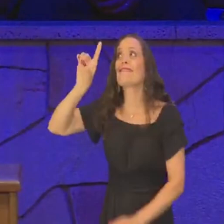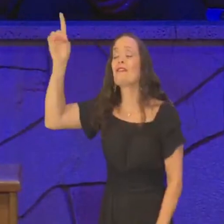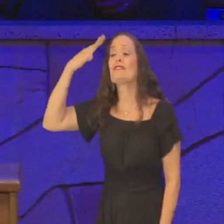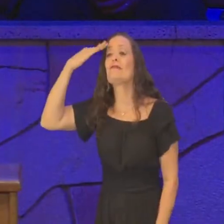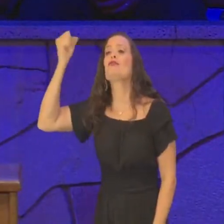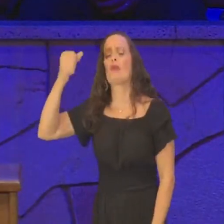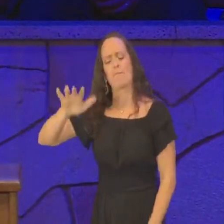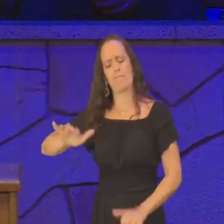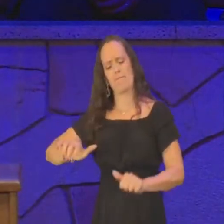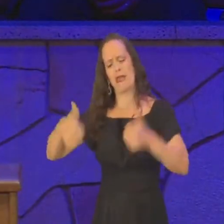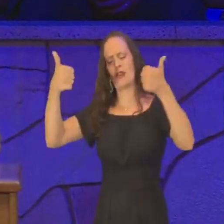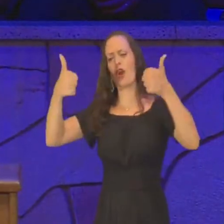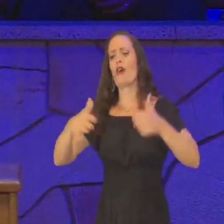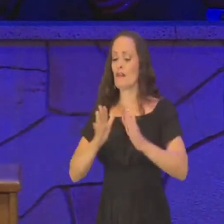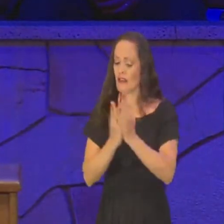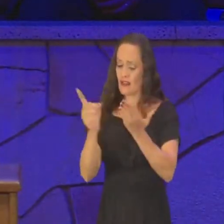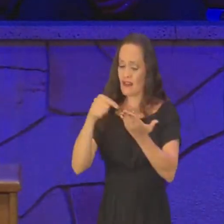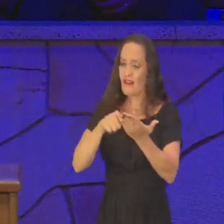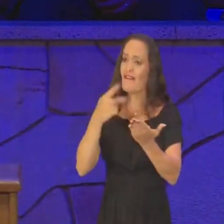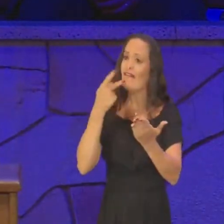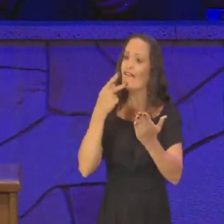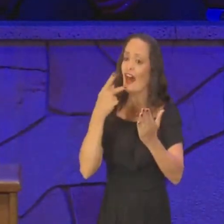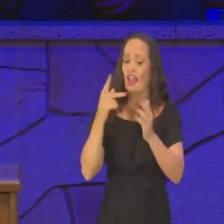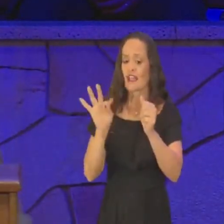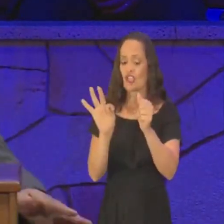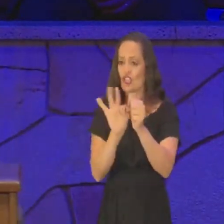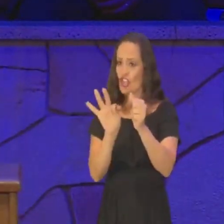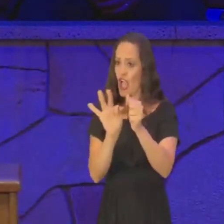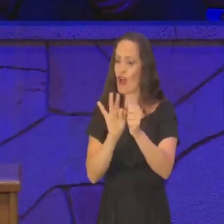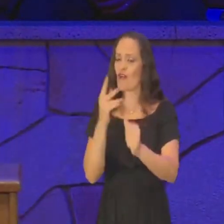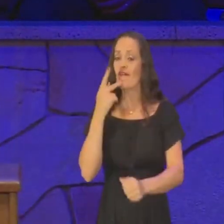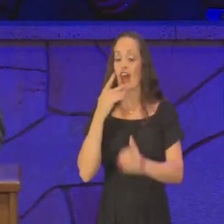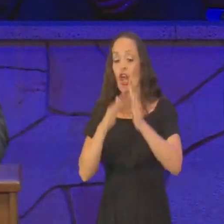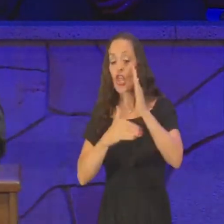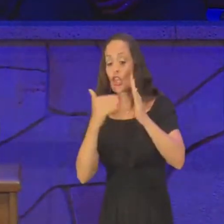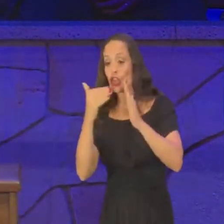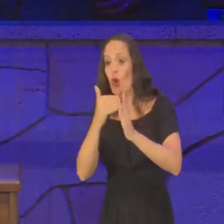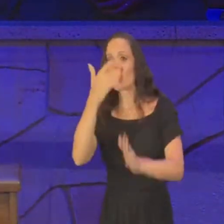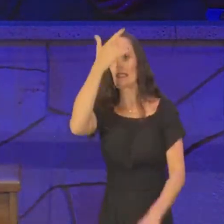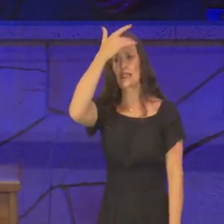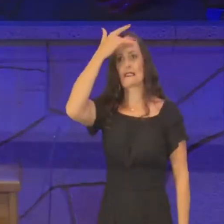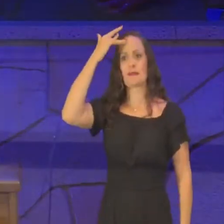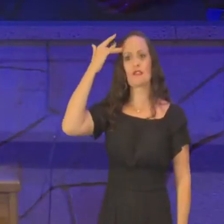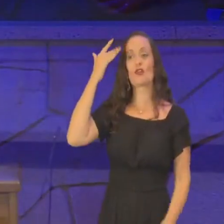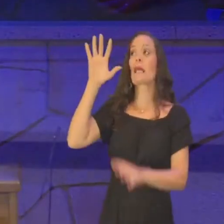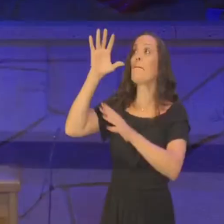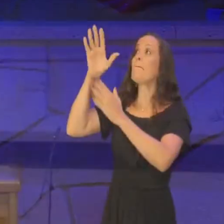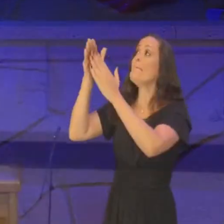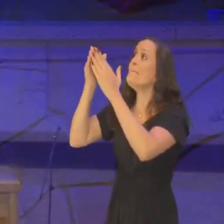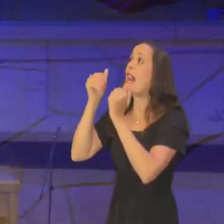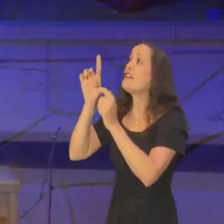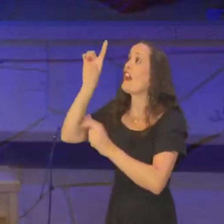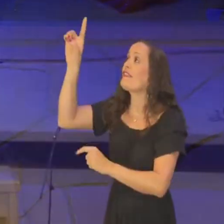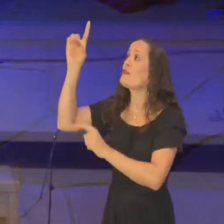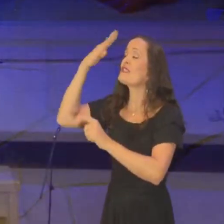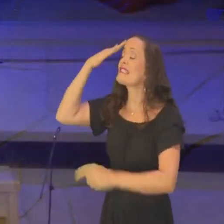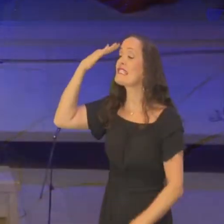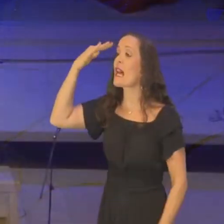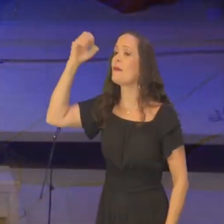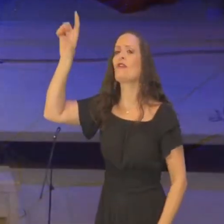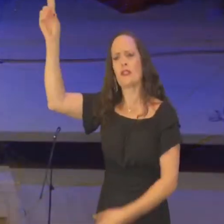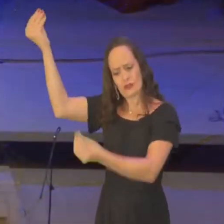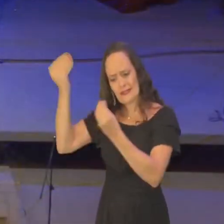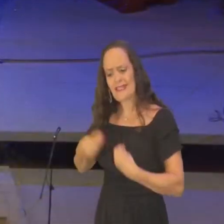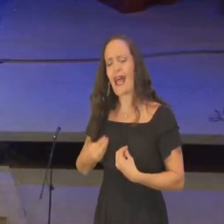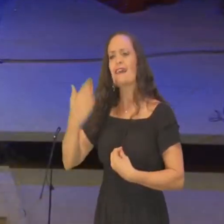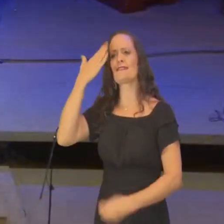o Senhor fala na sua palavra em Tiago, ele disse que todos aqueles que pedem a sabedoria, Ele a dá voluntariamente, Ele